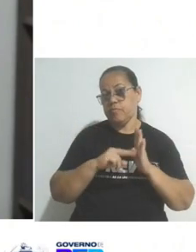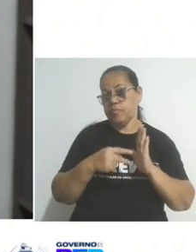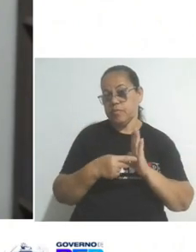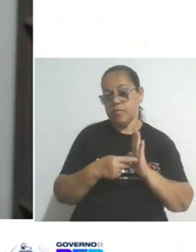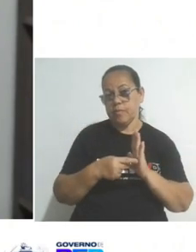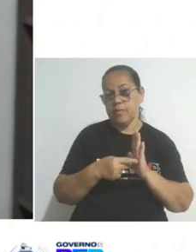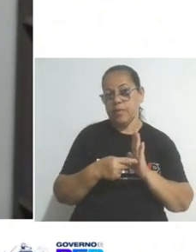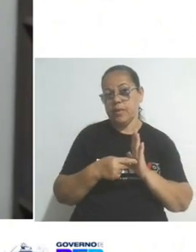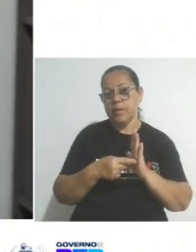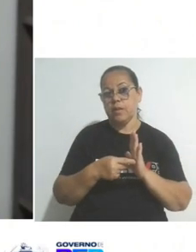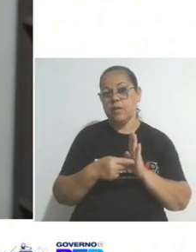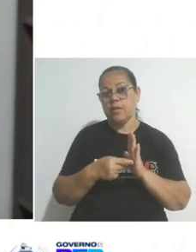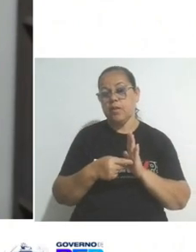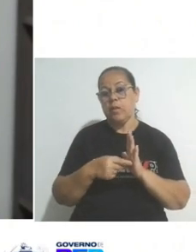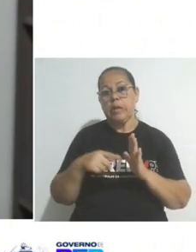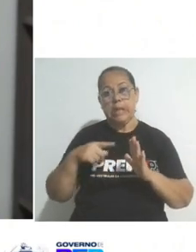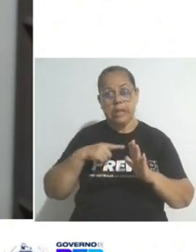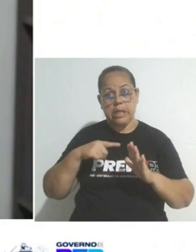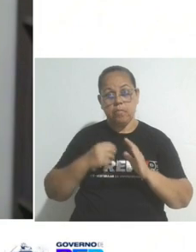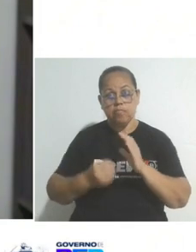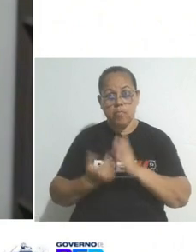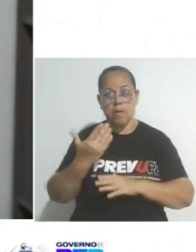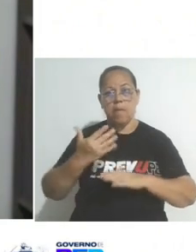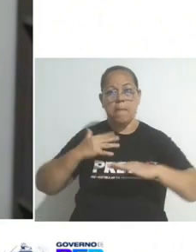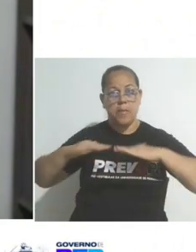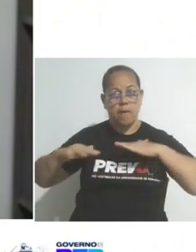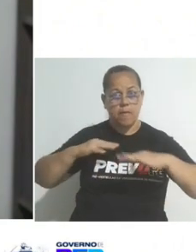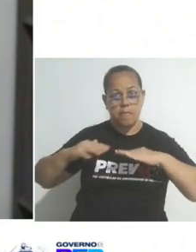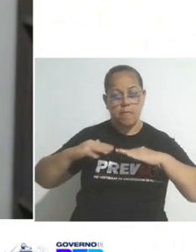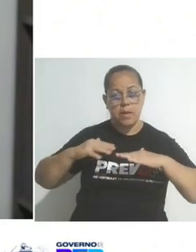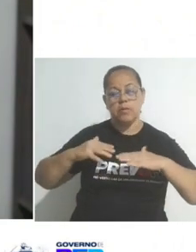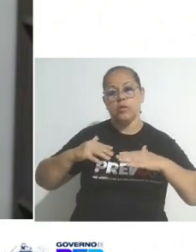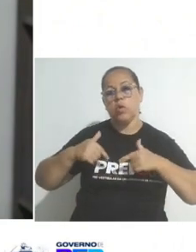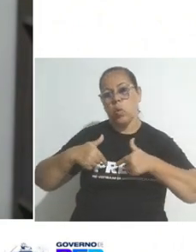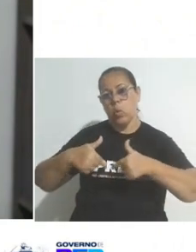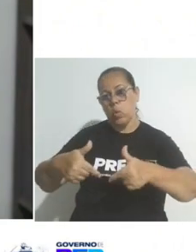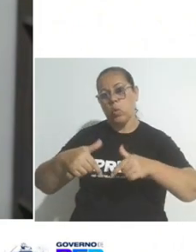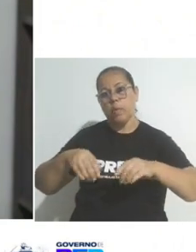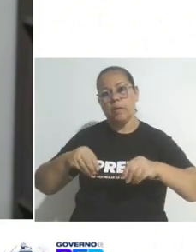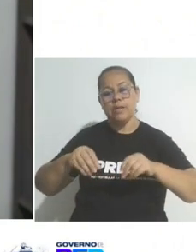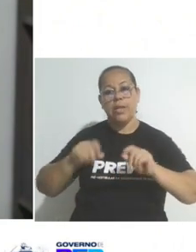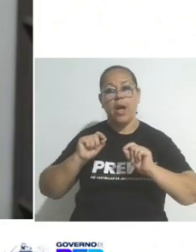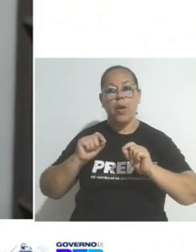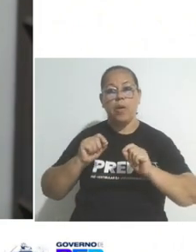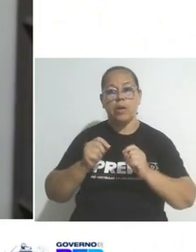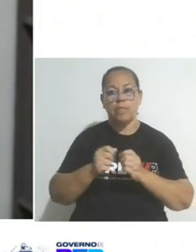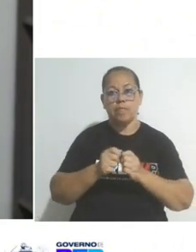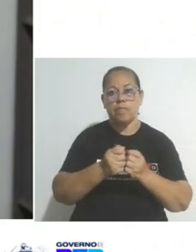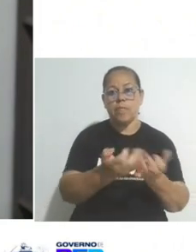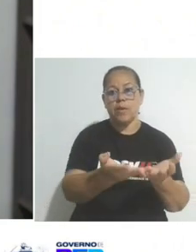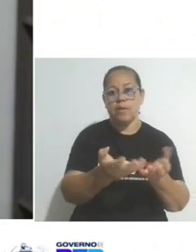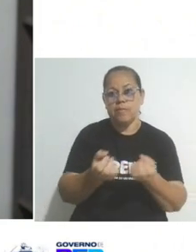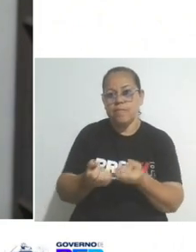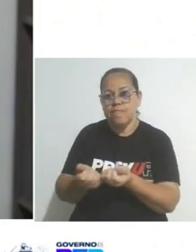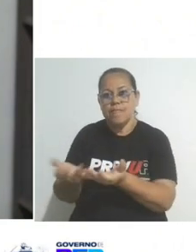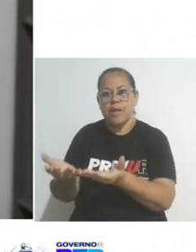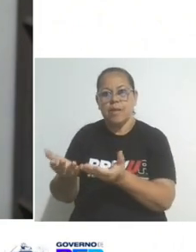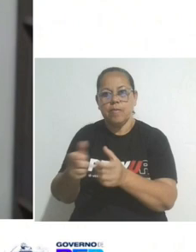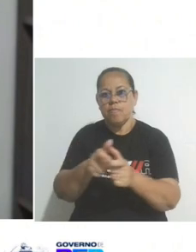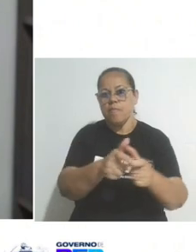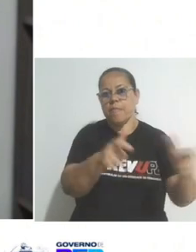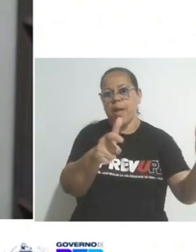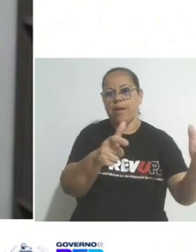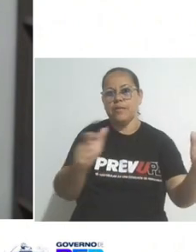que o que gera movimentos de luta pela terra é a distribuição desigual